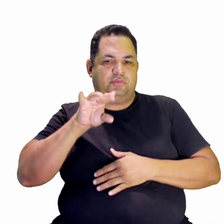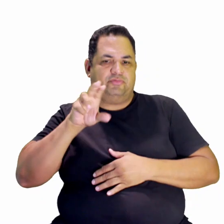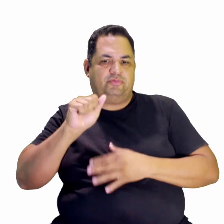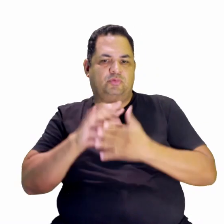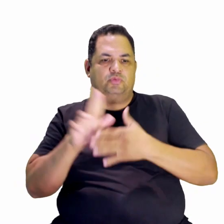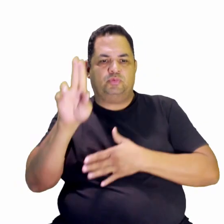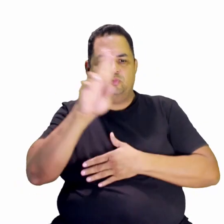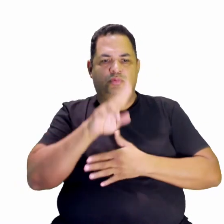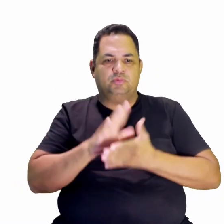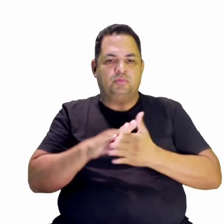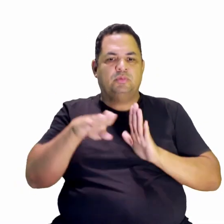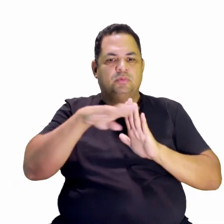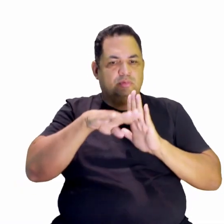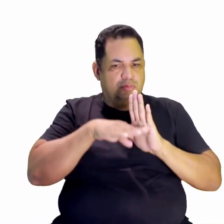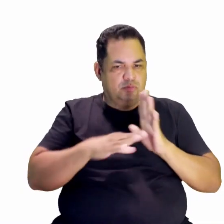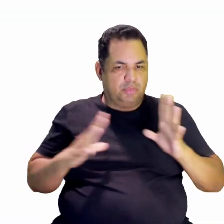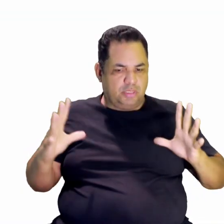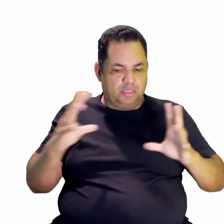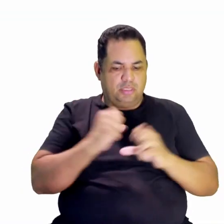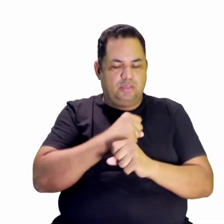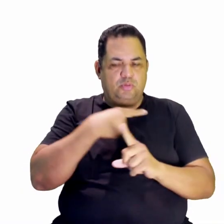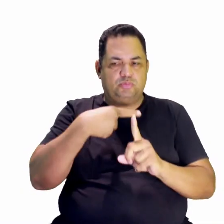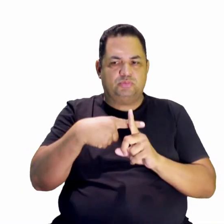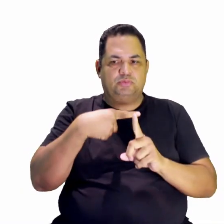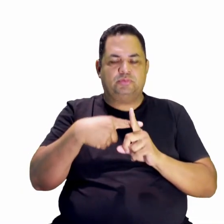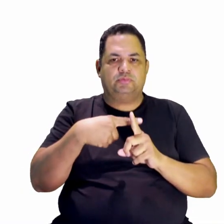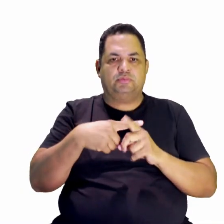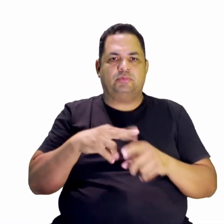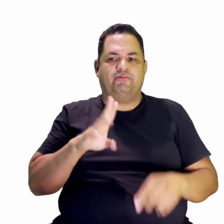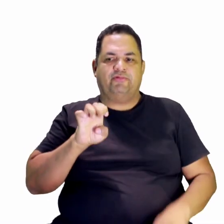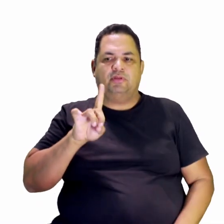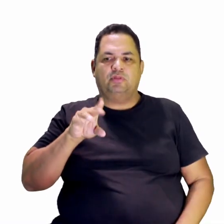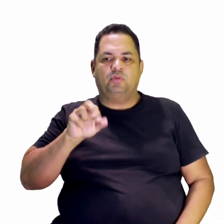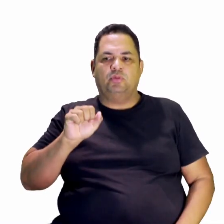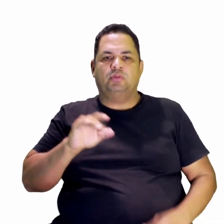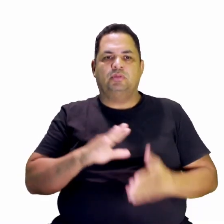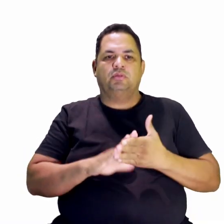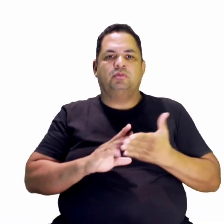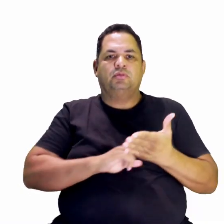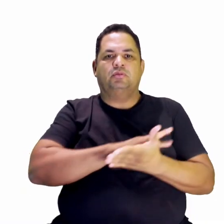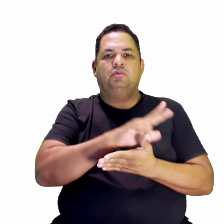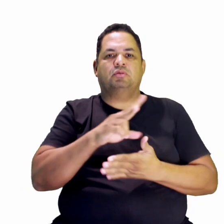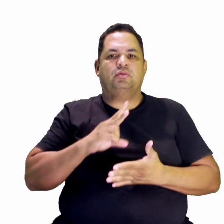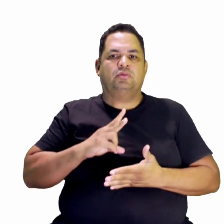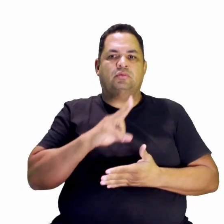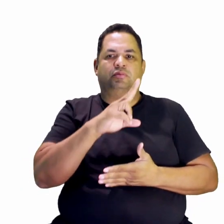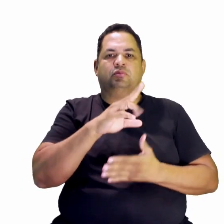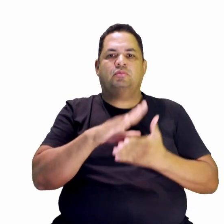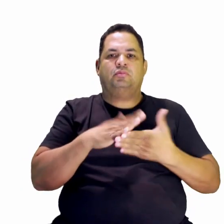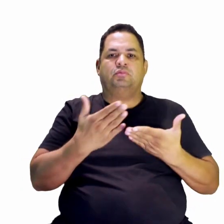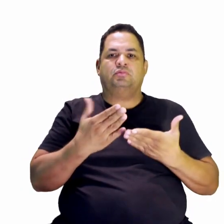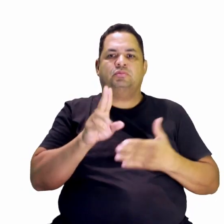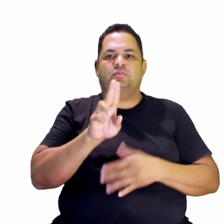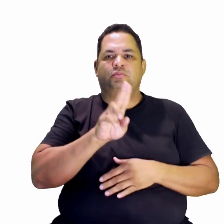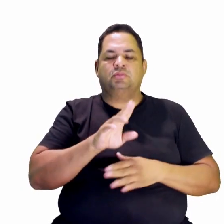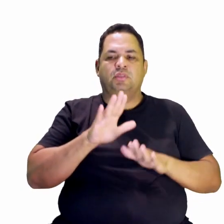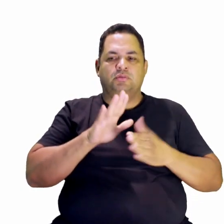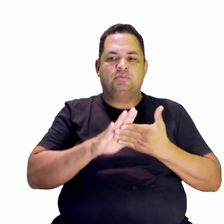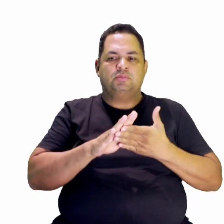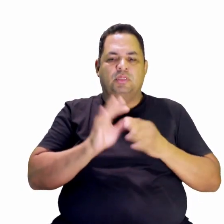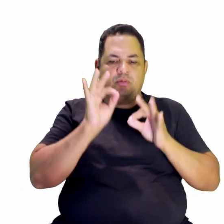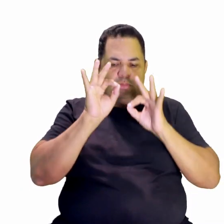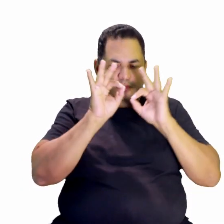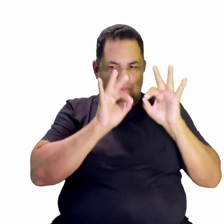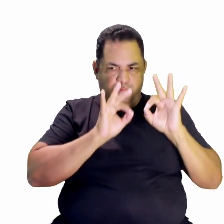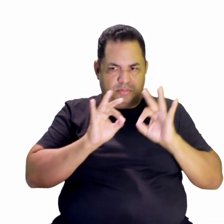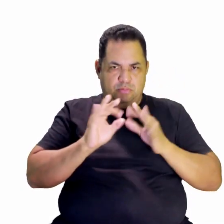mesmo procedimento para a soma de vetores, né? Quando várias forças, ali foi uma, mas quando várias forças atuam em uma